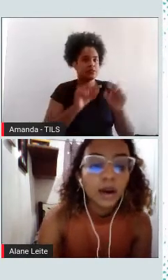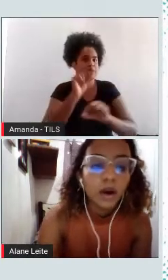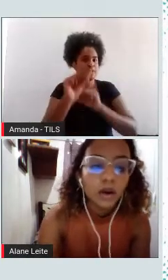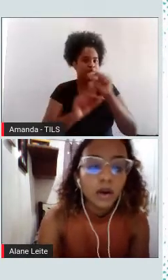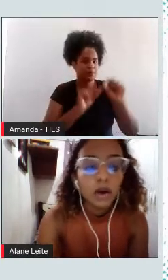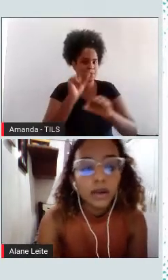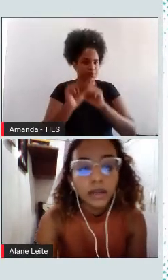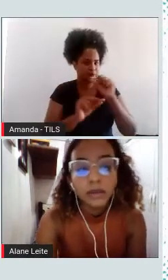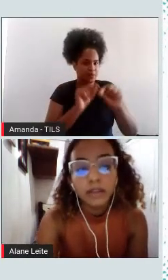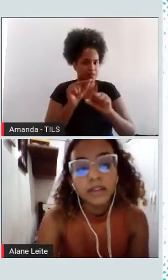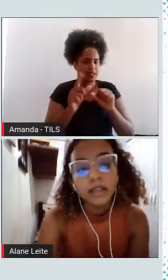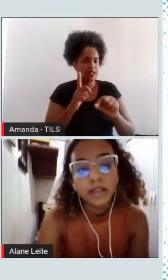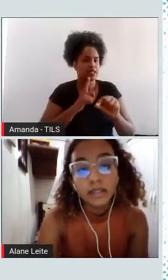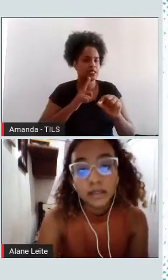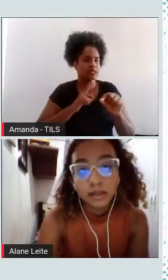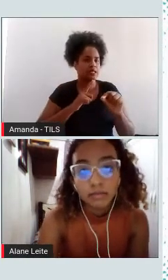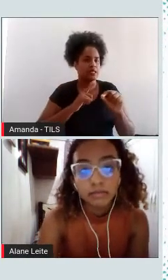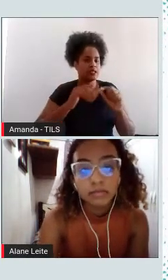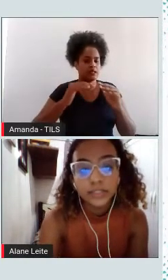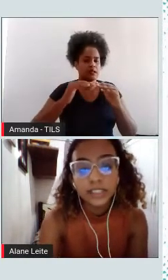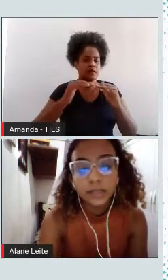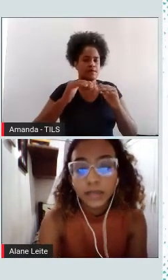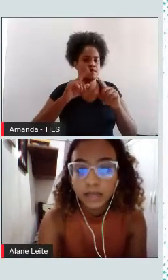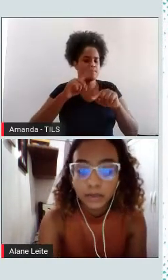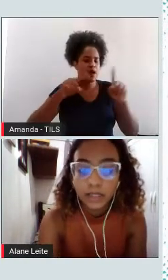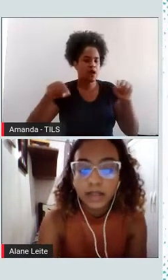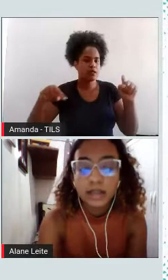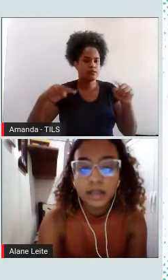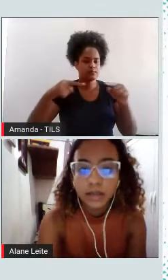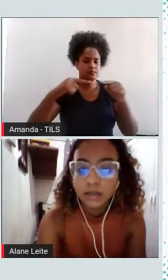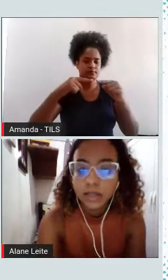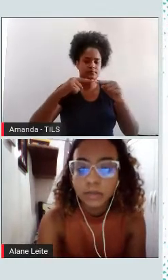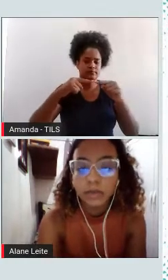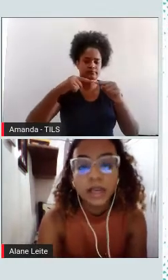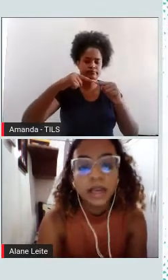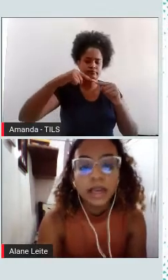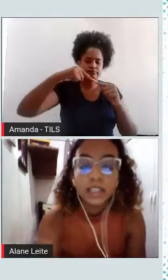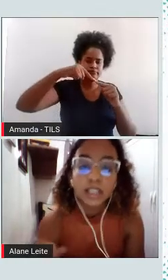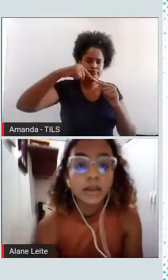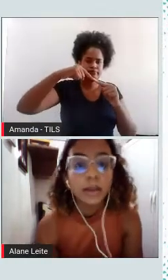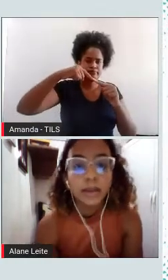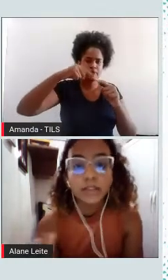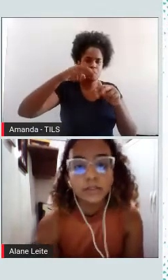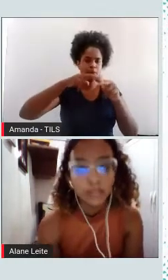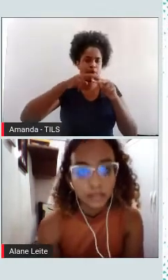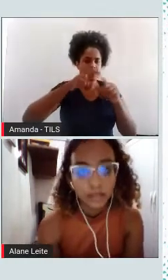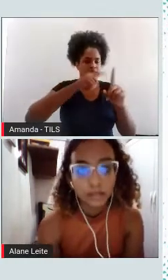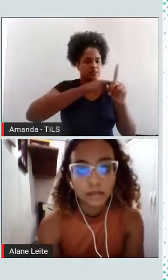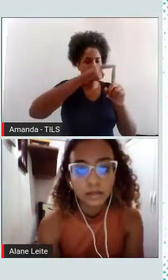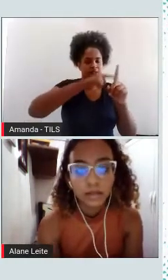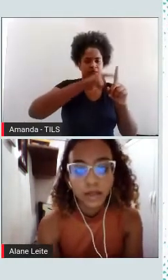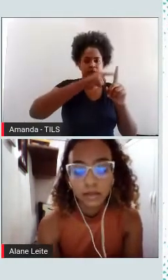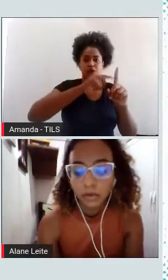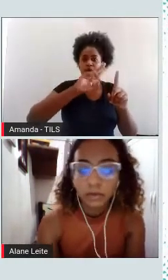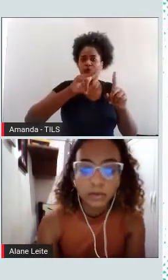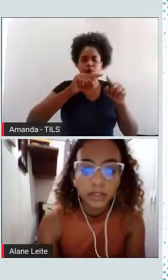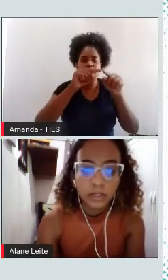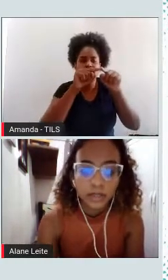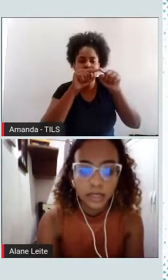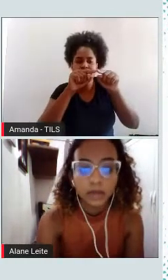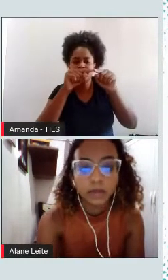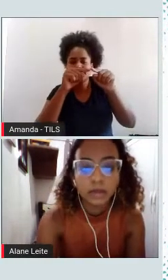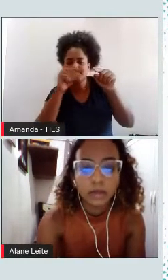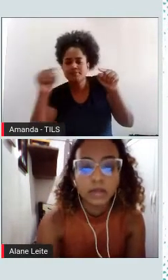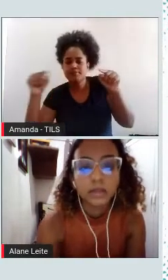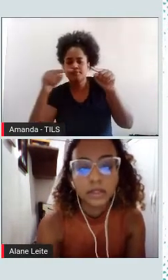que ocorre uma variação de temperatura em relação ao tempo. ela já não é mais fixa, certo? Como